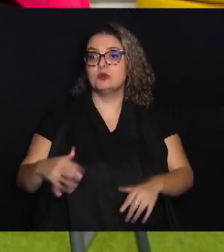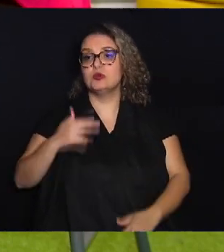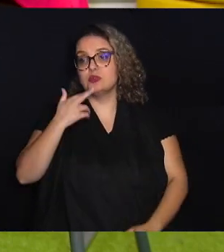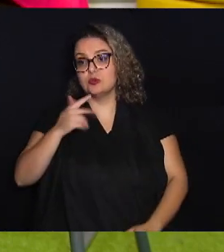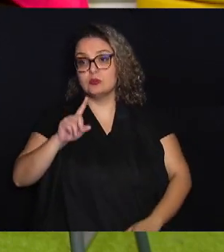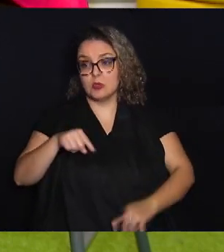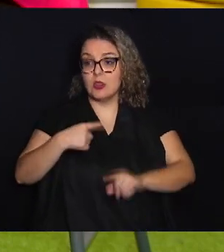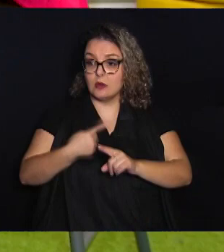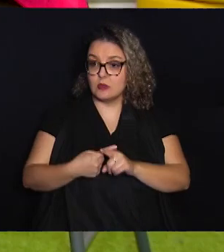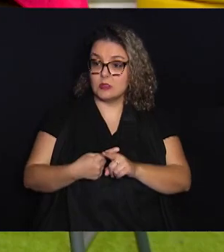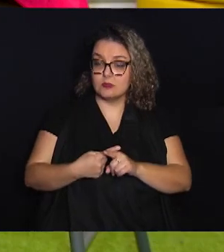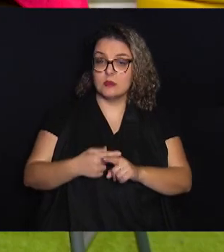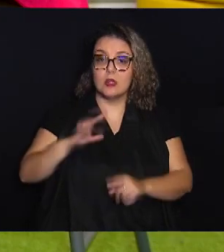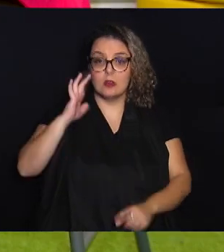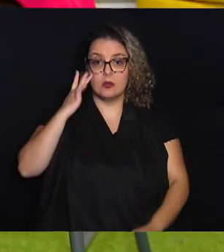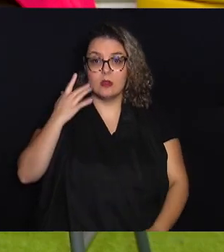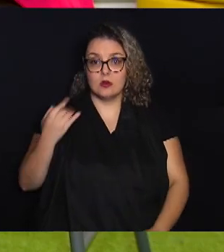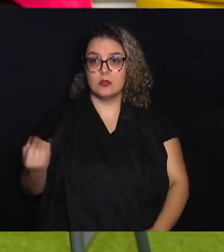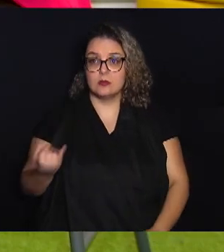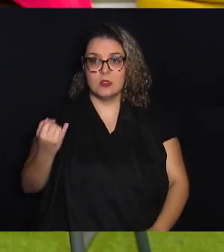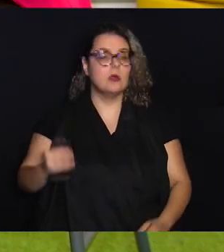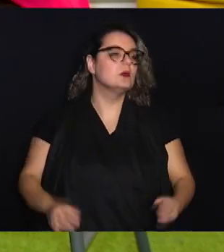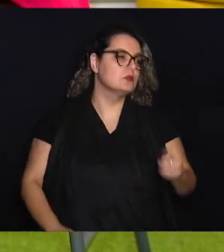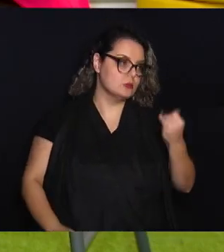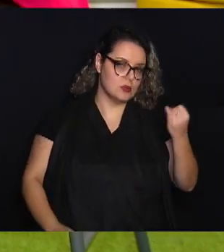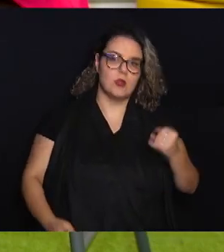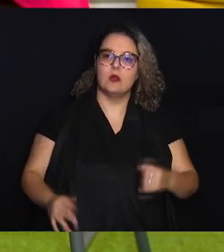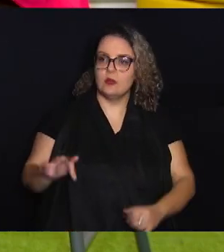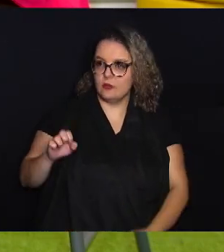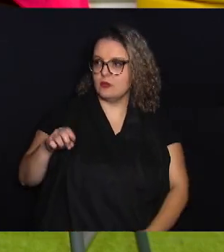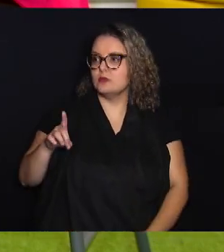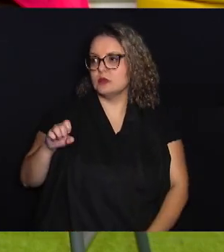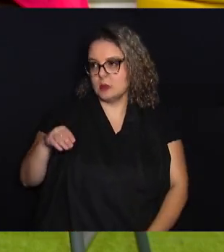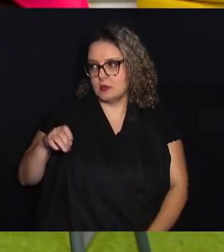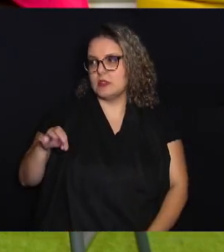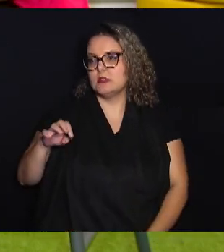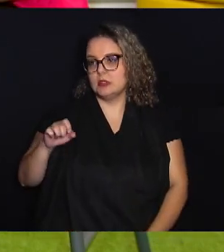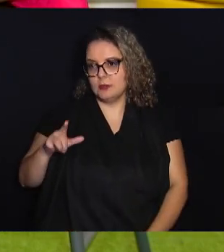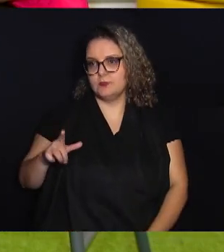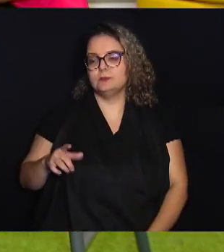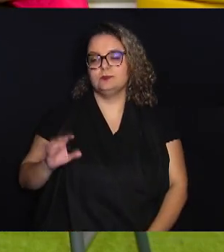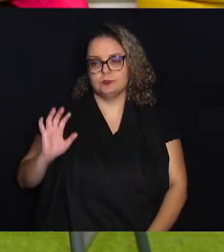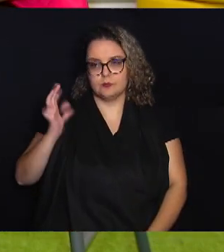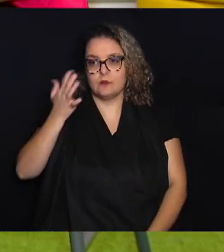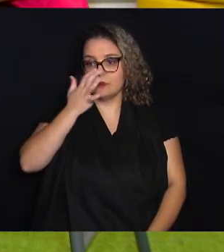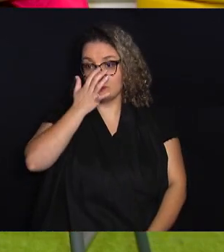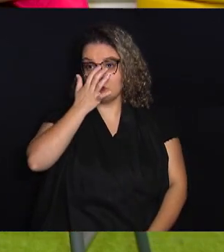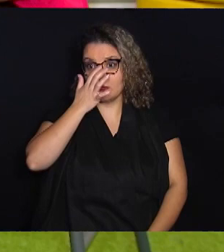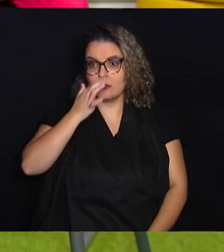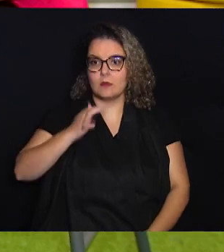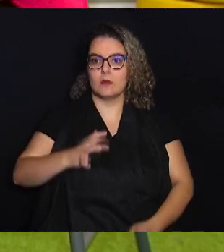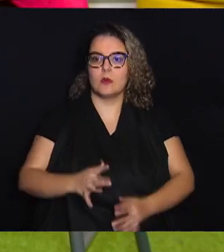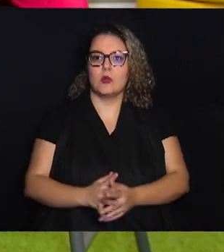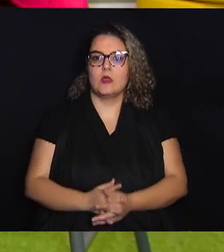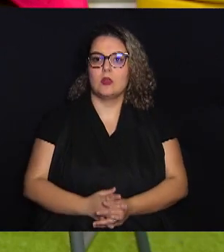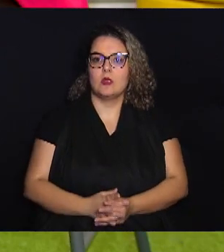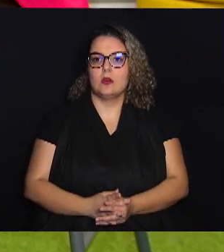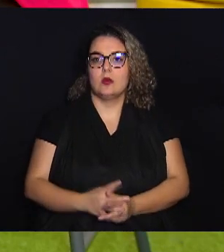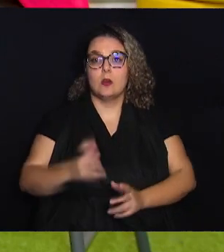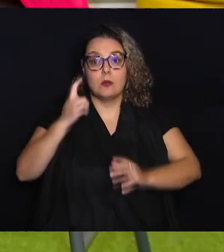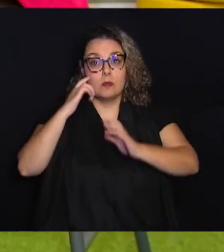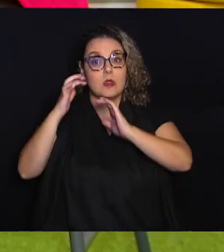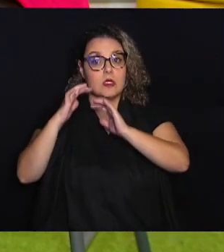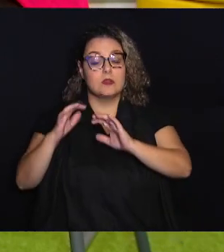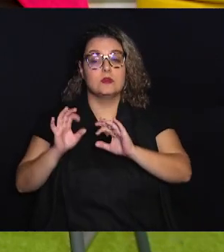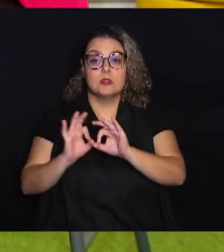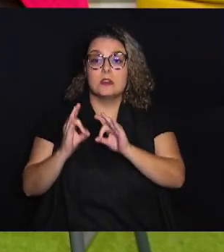língua adicional. Acho que é necessário, fundamental, de fato, que isso ocorra. Penso